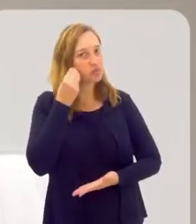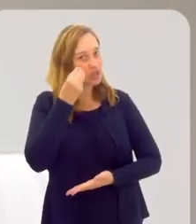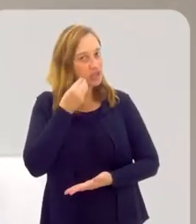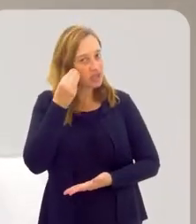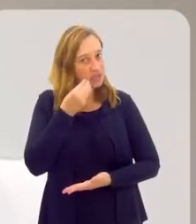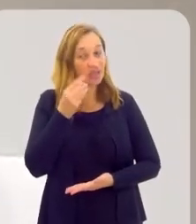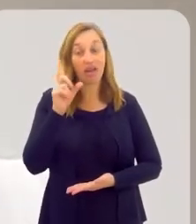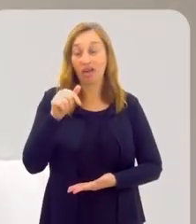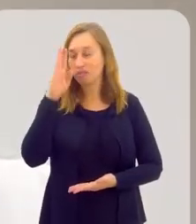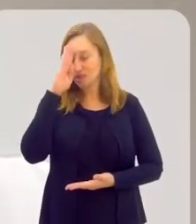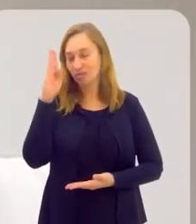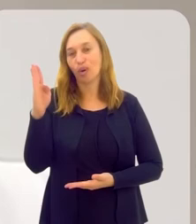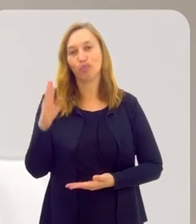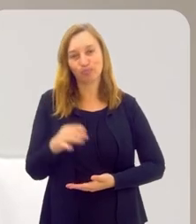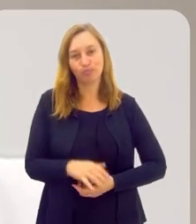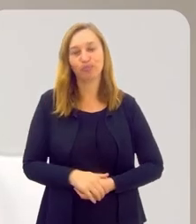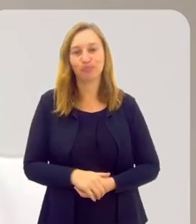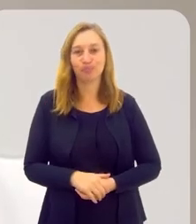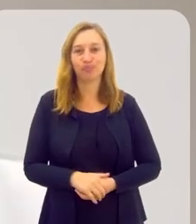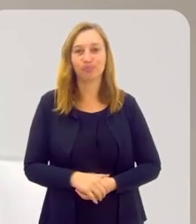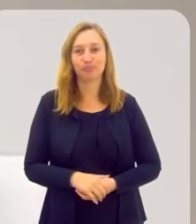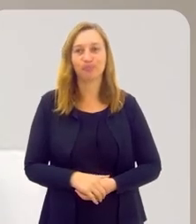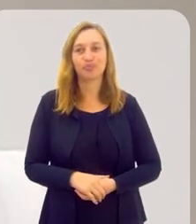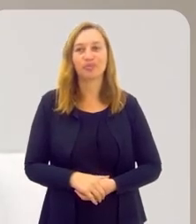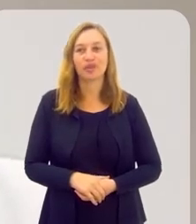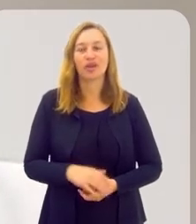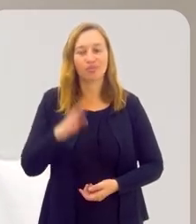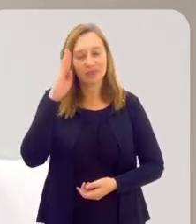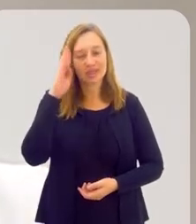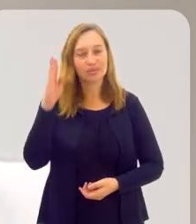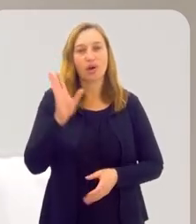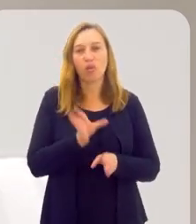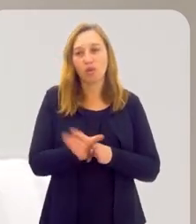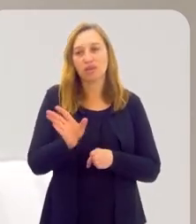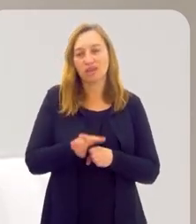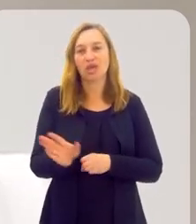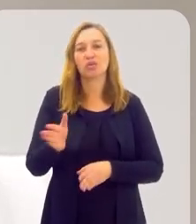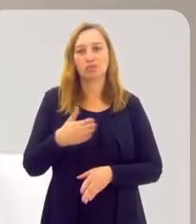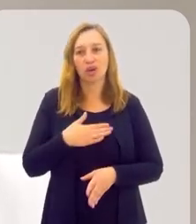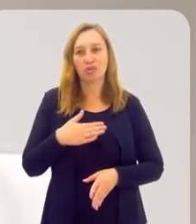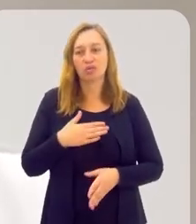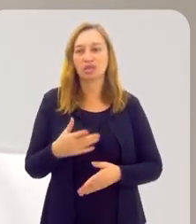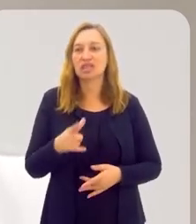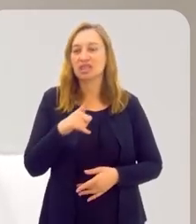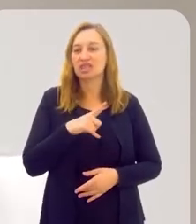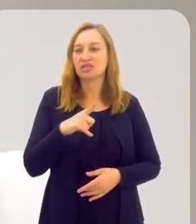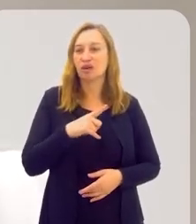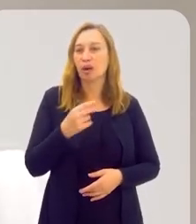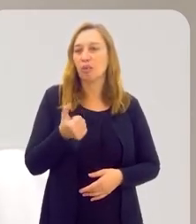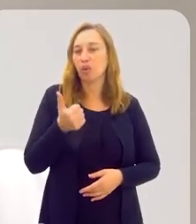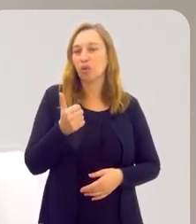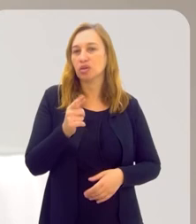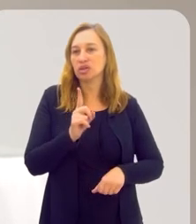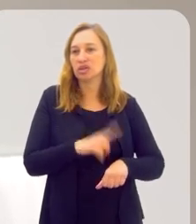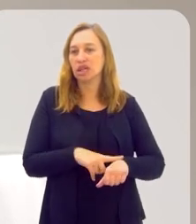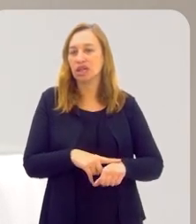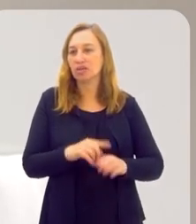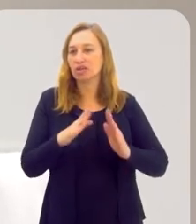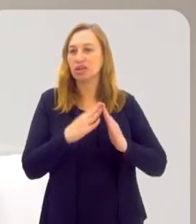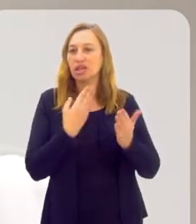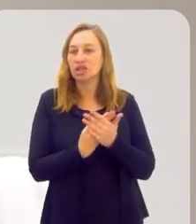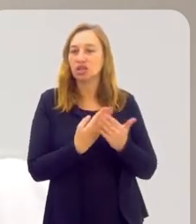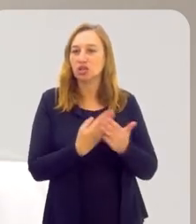E essa é a principal, o principal conselho, diria eu. Nós tivemos há pouco tempo aqui na Perfeito. nossa escola